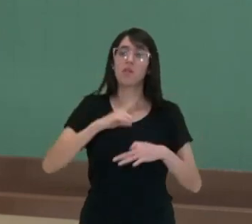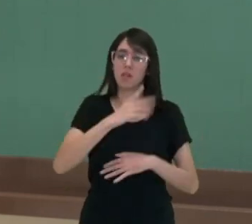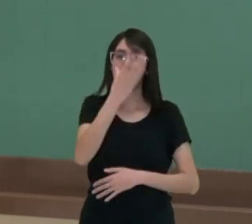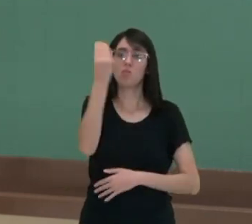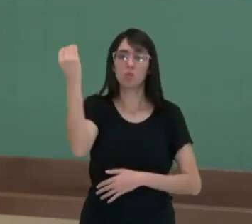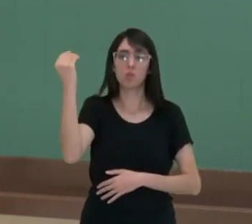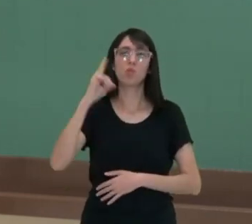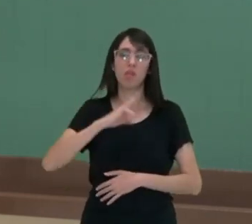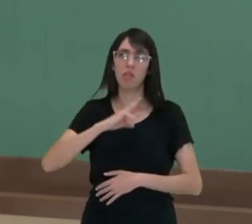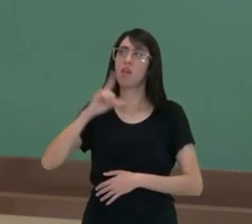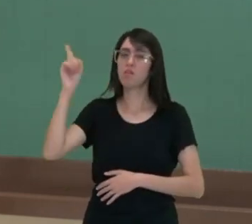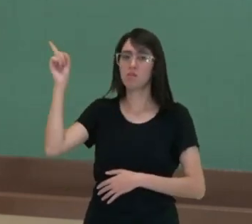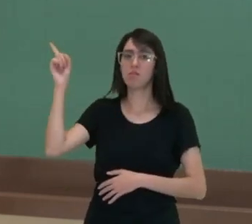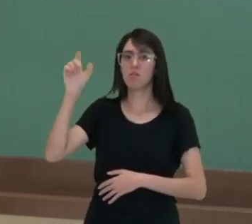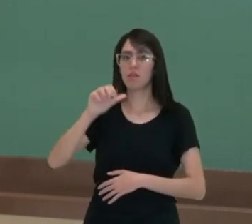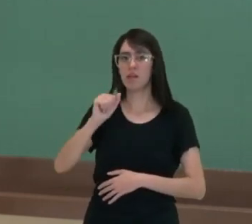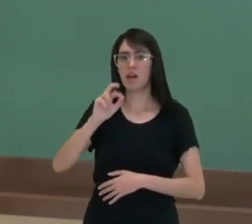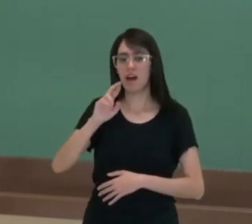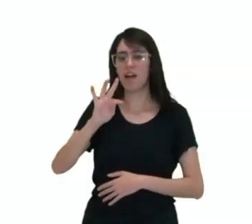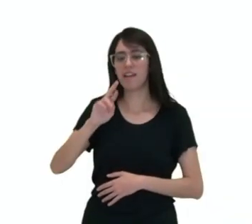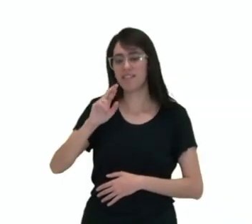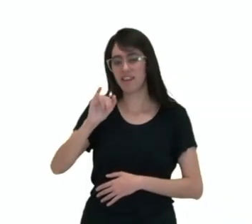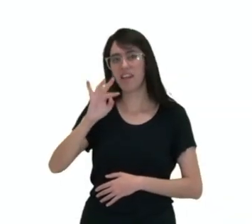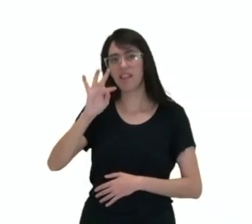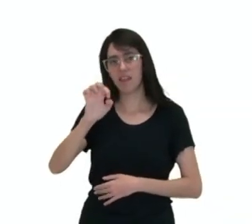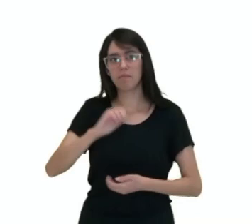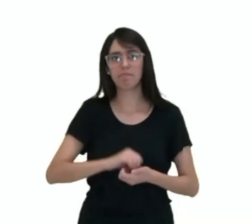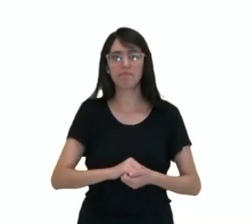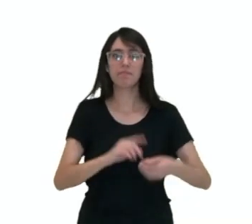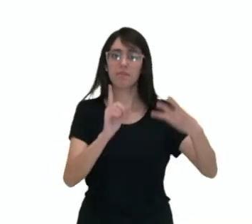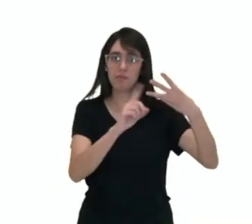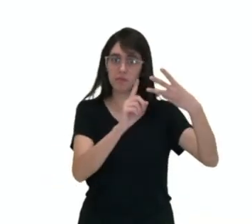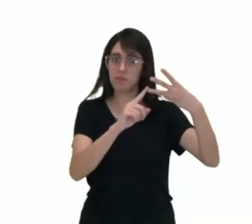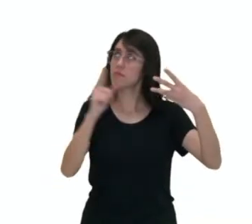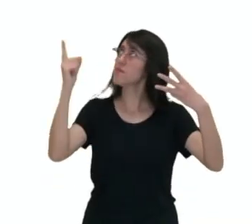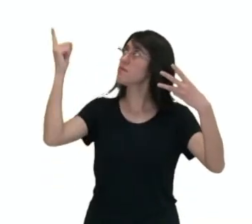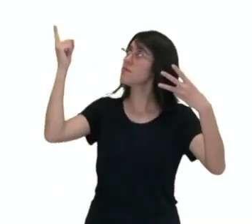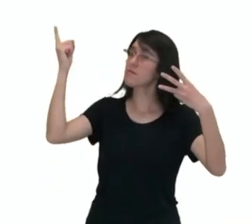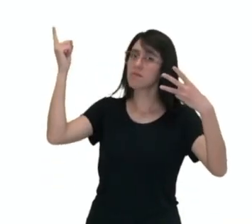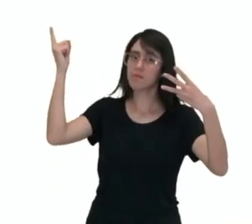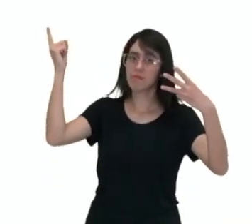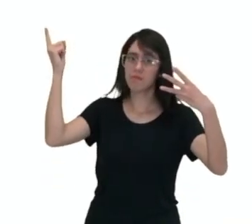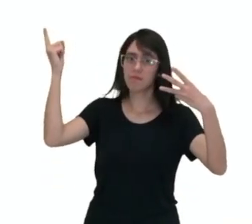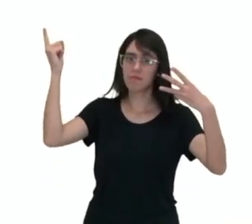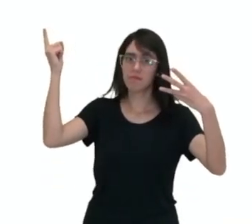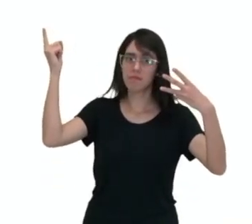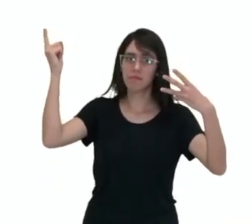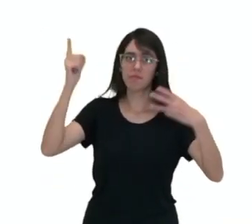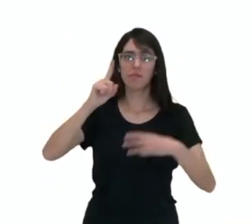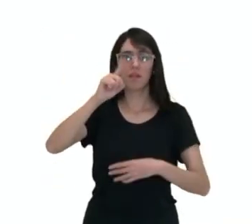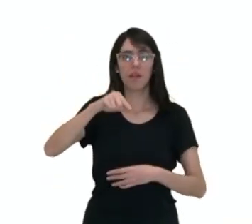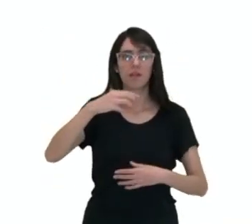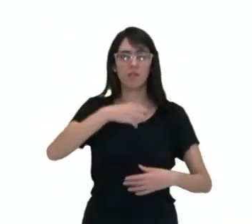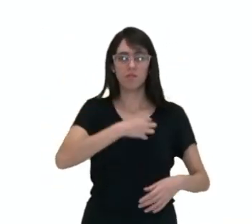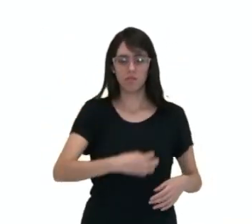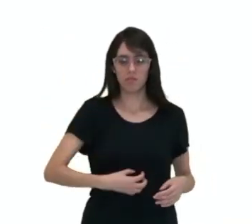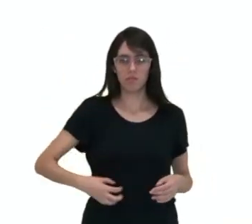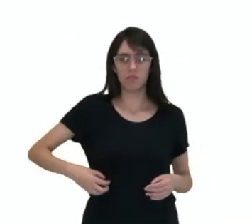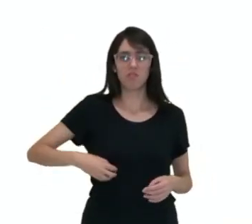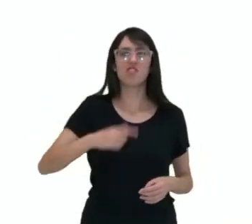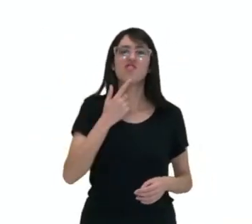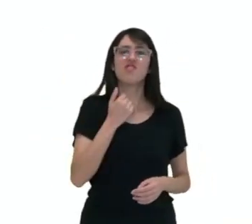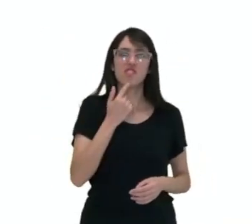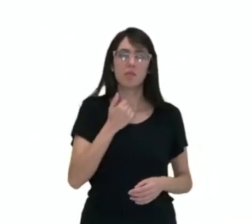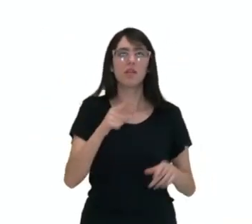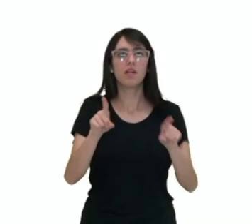comum aqui no Brasil. Tem a esclerodermia, né, que causa essas manchas assim no corpo,